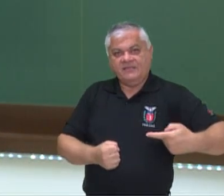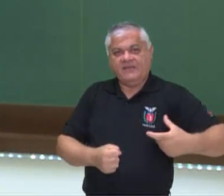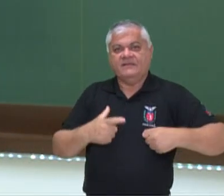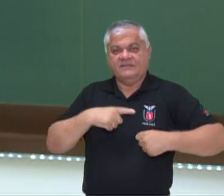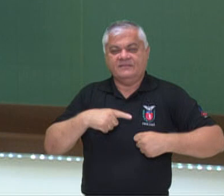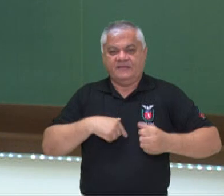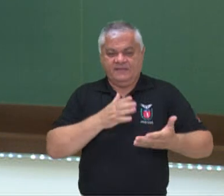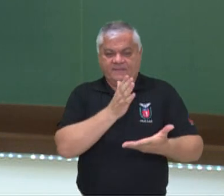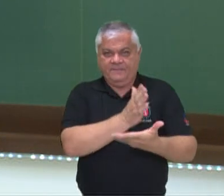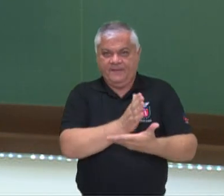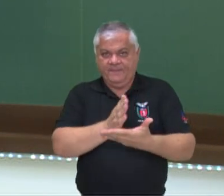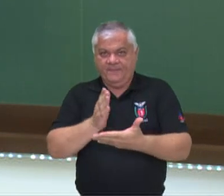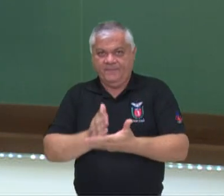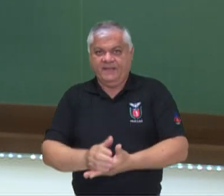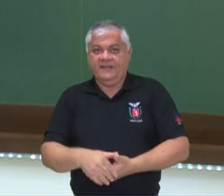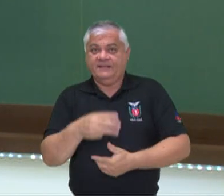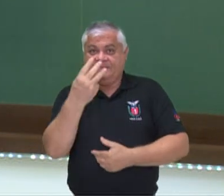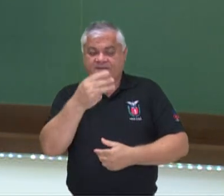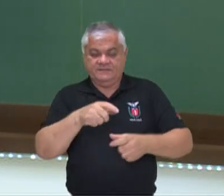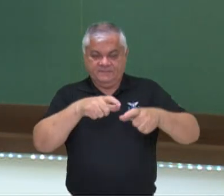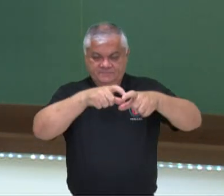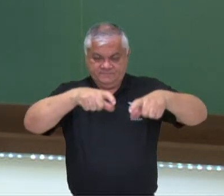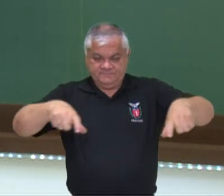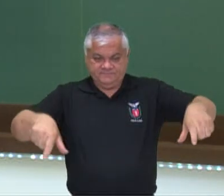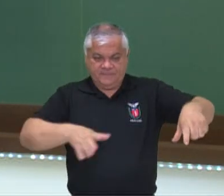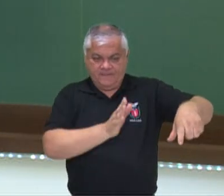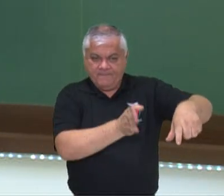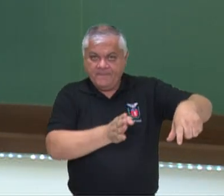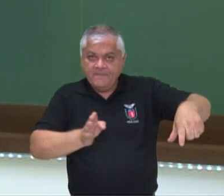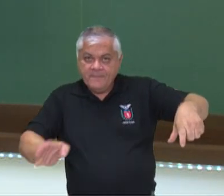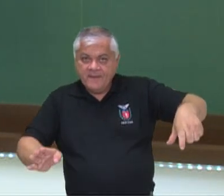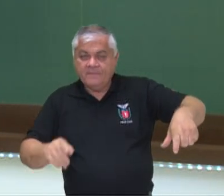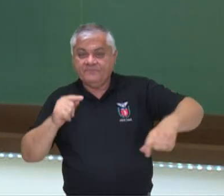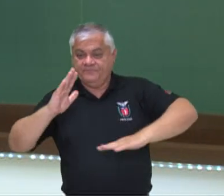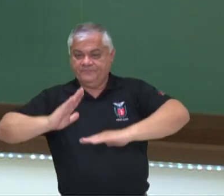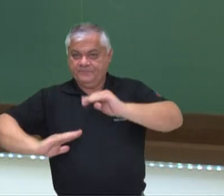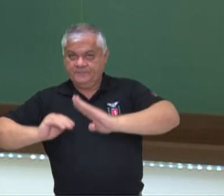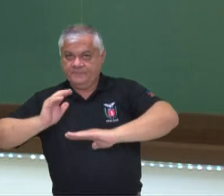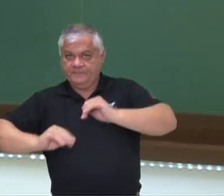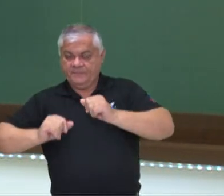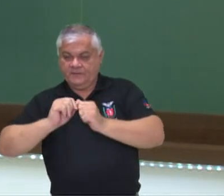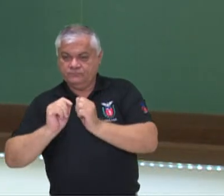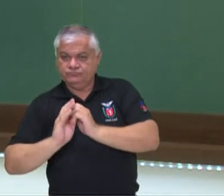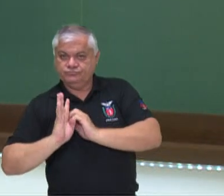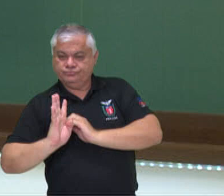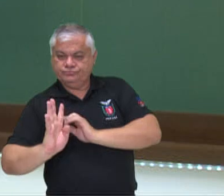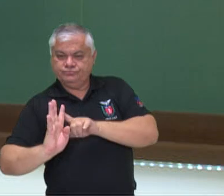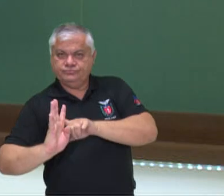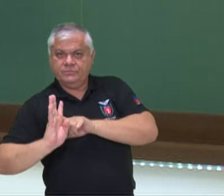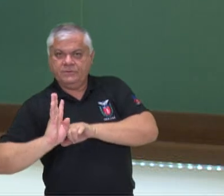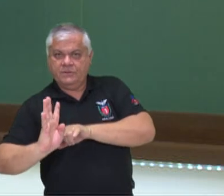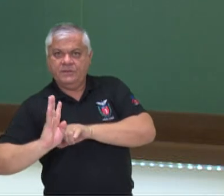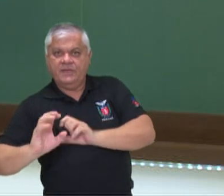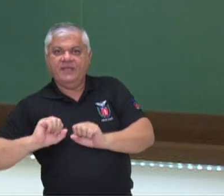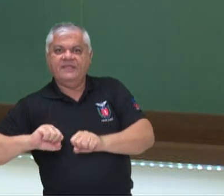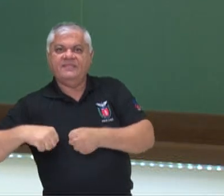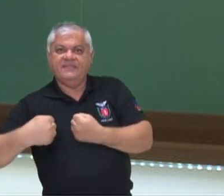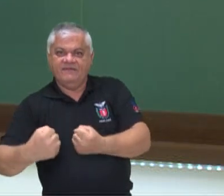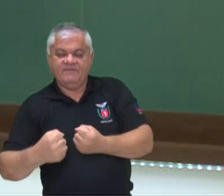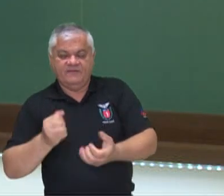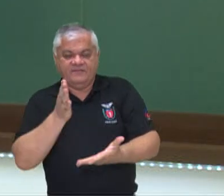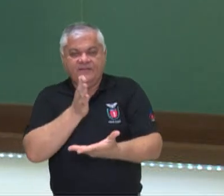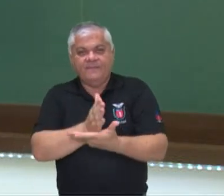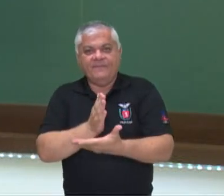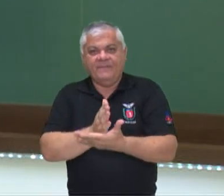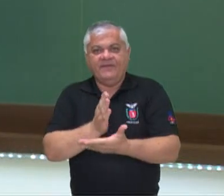setores. Então eu vou ter jogadores que terão uma função na defesa, né? Jogadores que terão uma função no meio campo